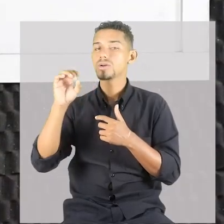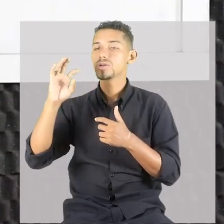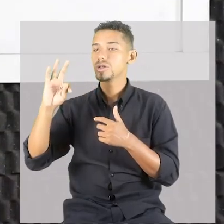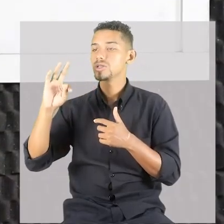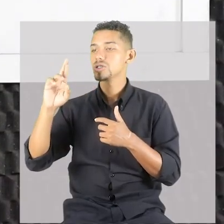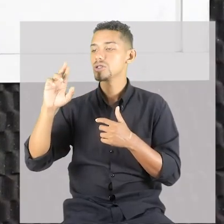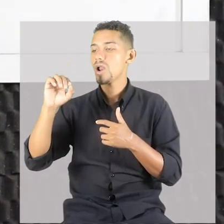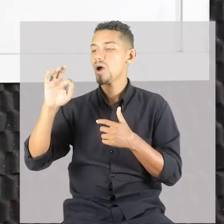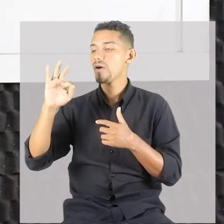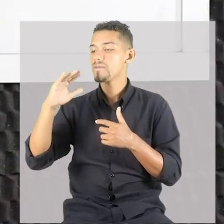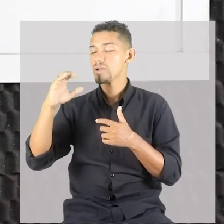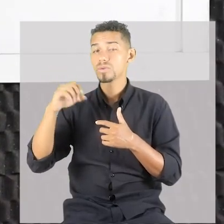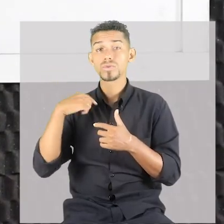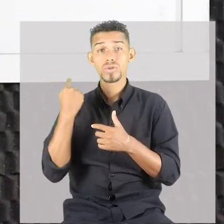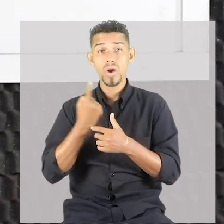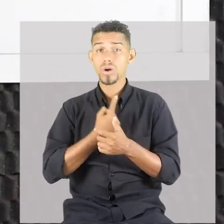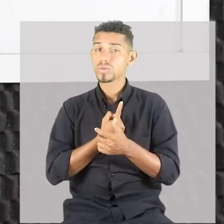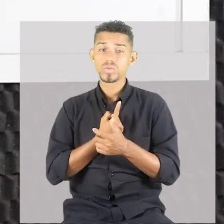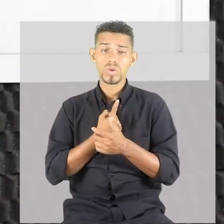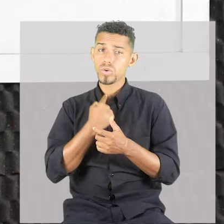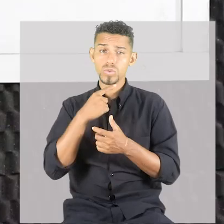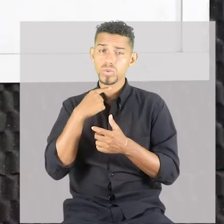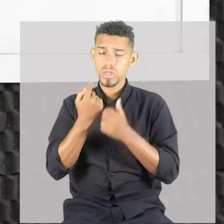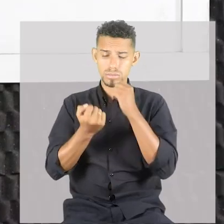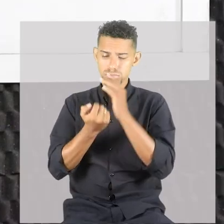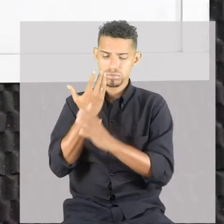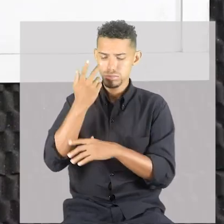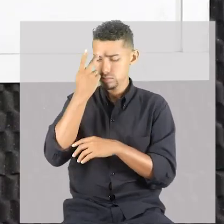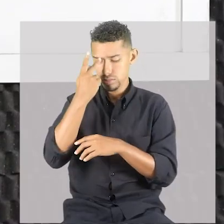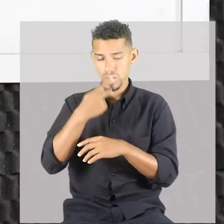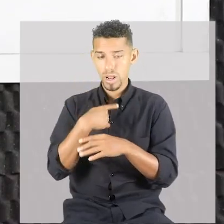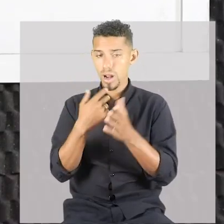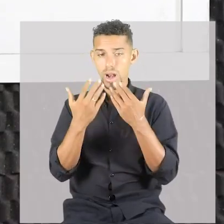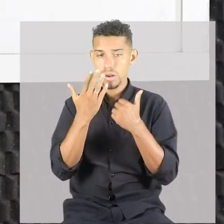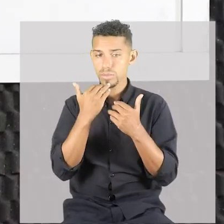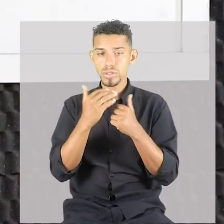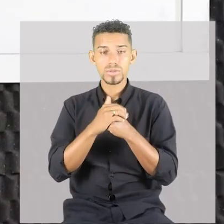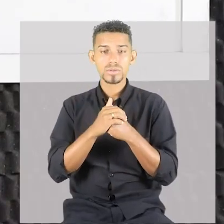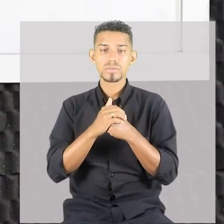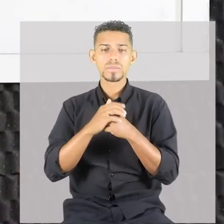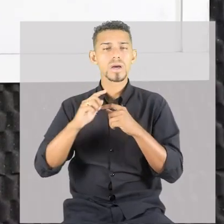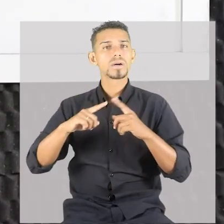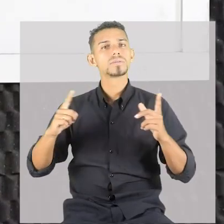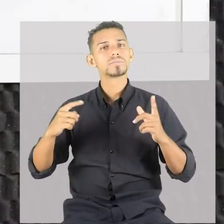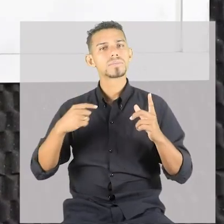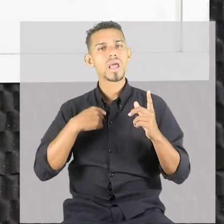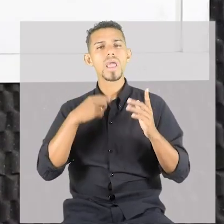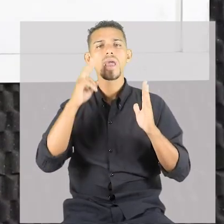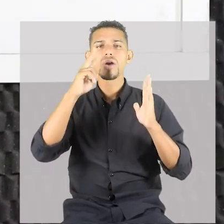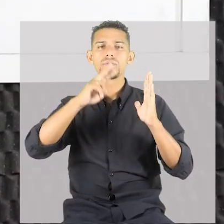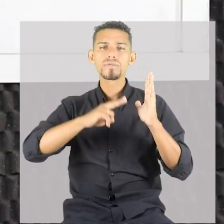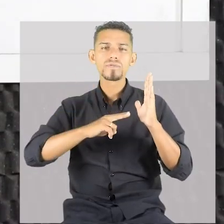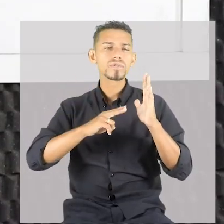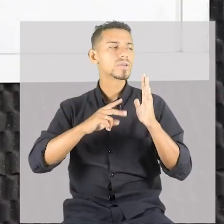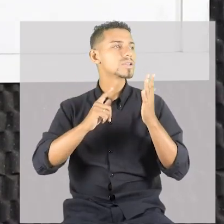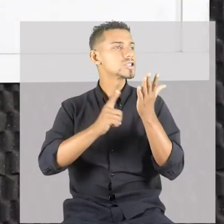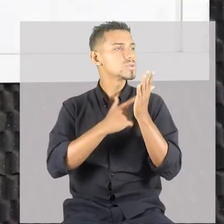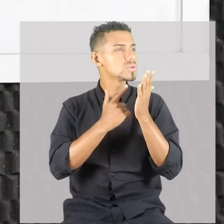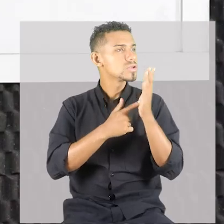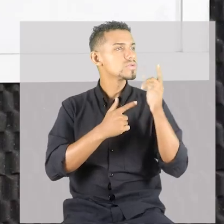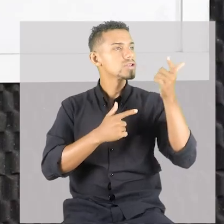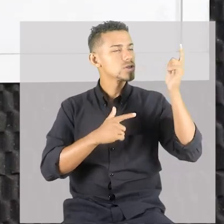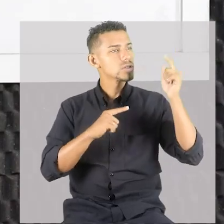heterotróficos, tá? Então, nós, animais, a gente não consegue produzir nosso próprio alimento. Raíssa, mas eu li não sei aonde, que